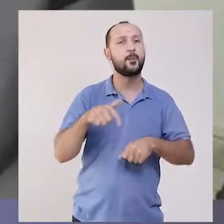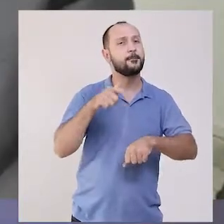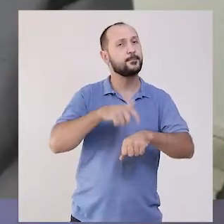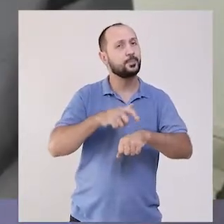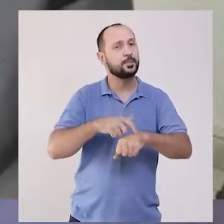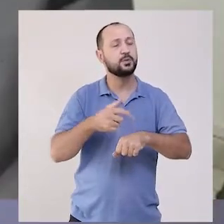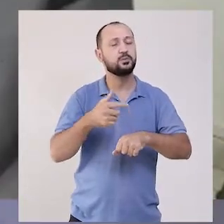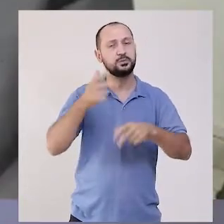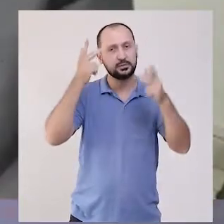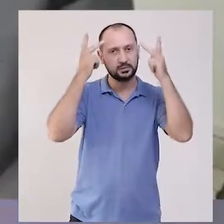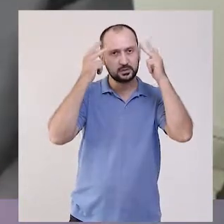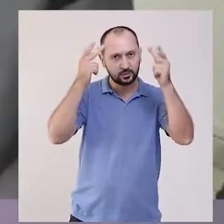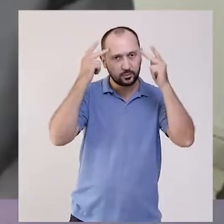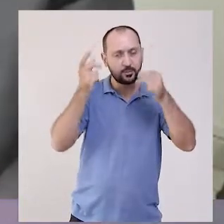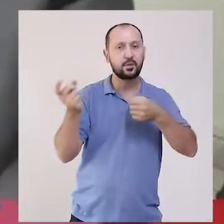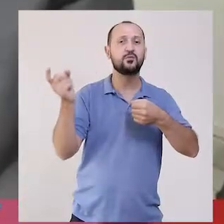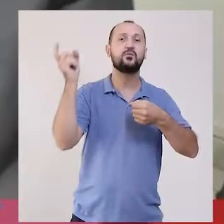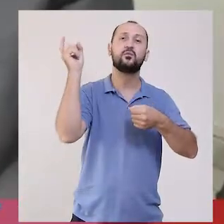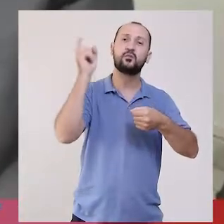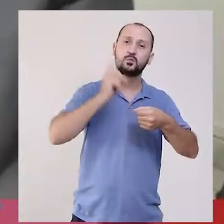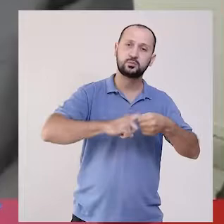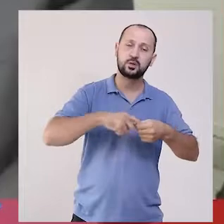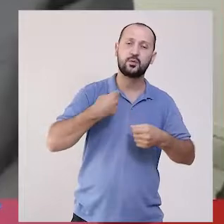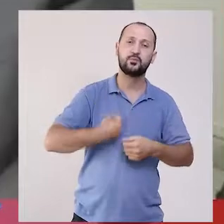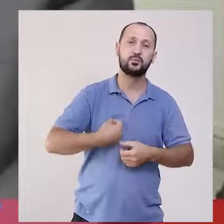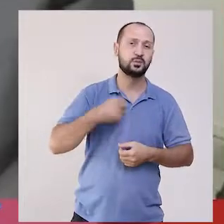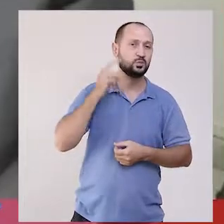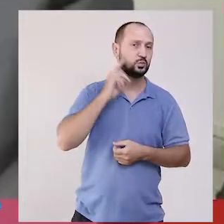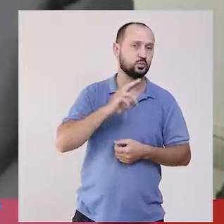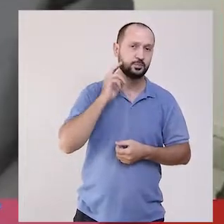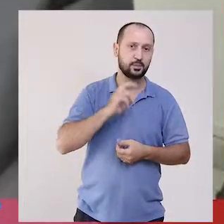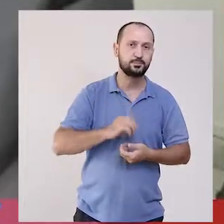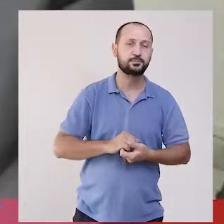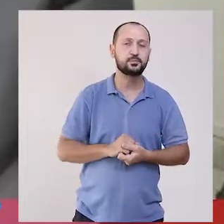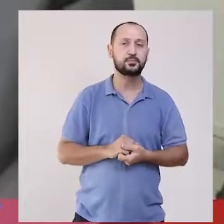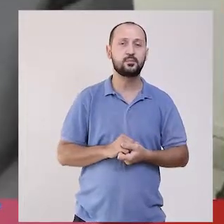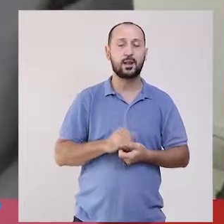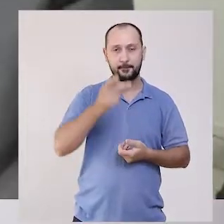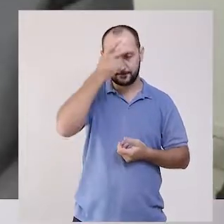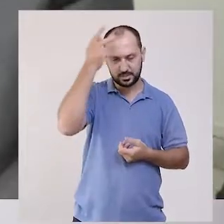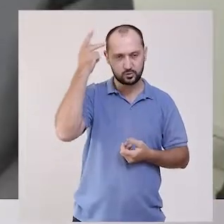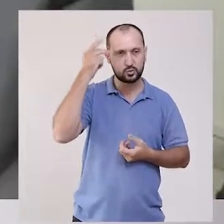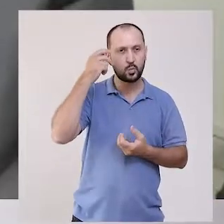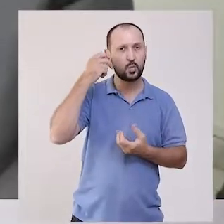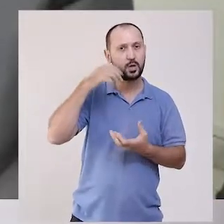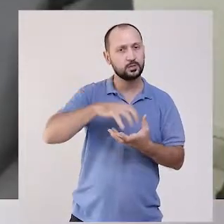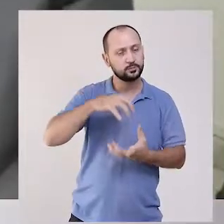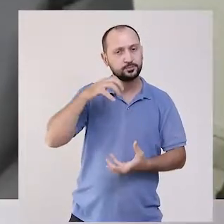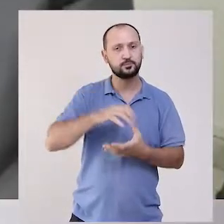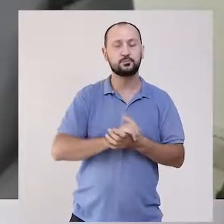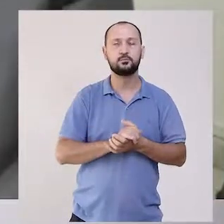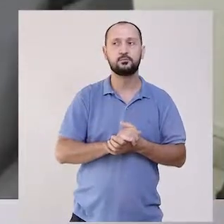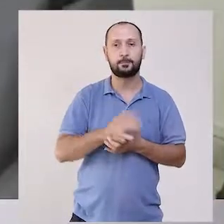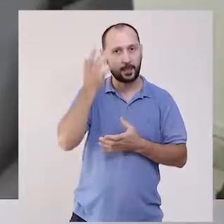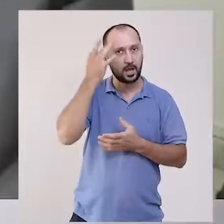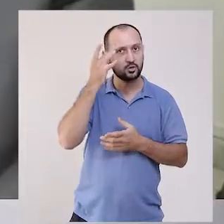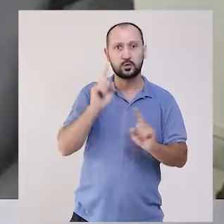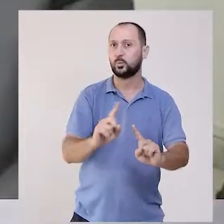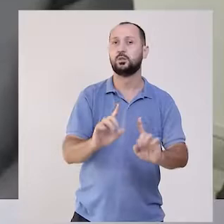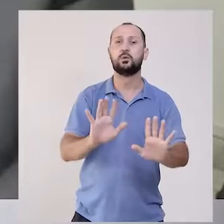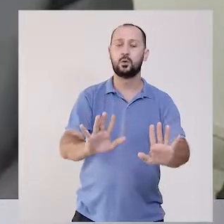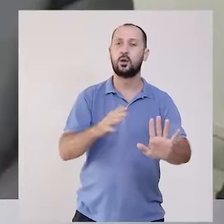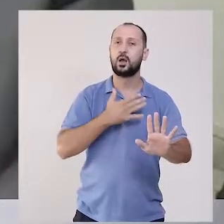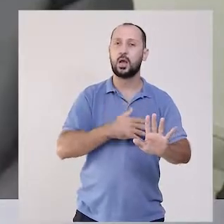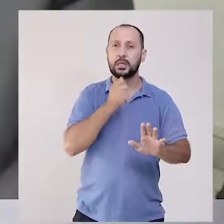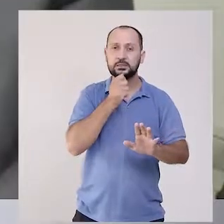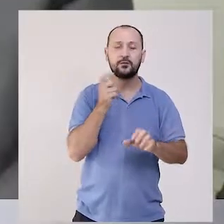numa situação confortável para retomar uma vida normal, no caso da pessoa idosa? Eu acho que